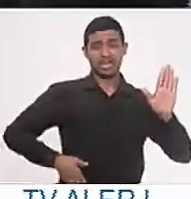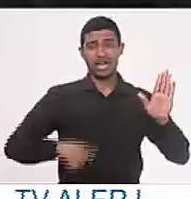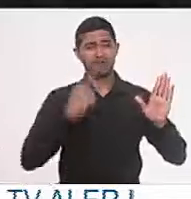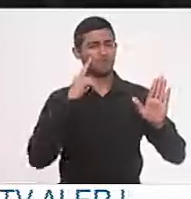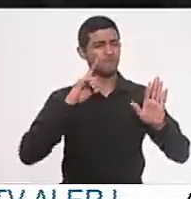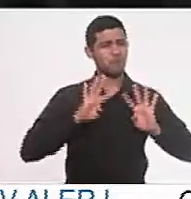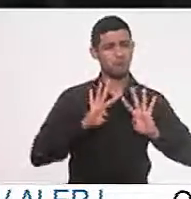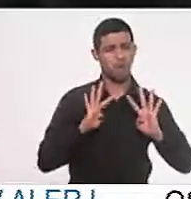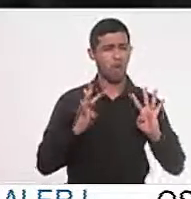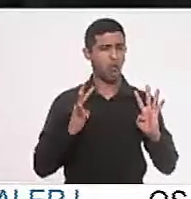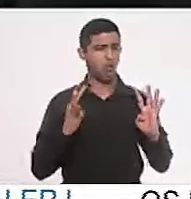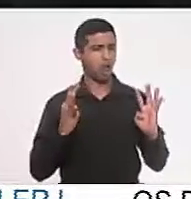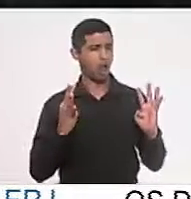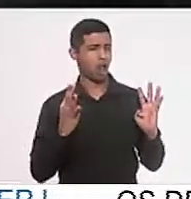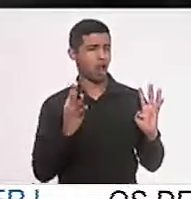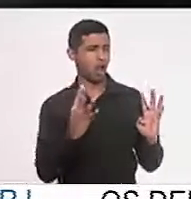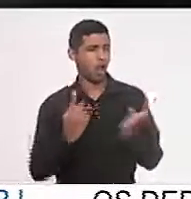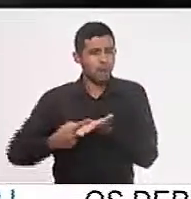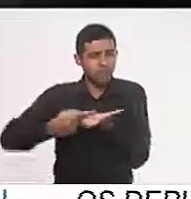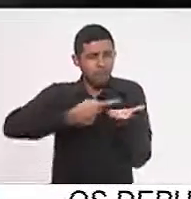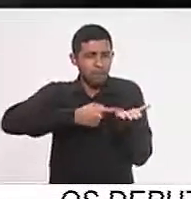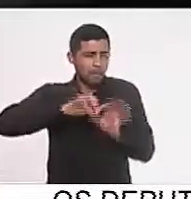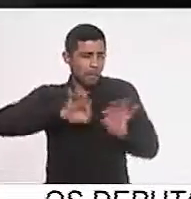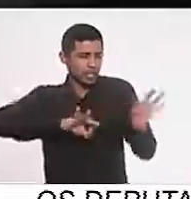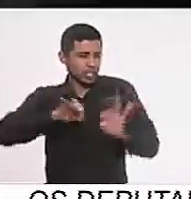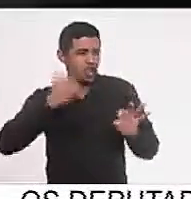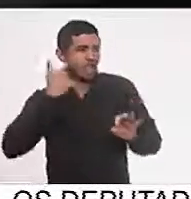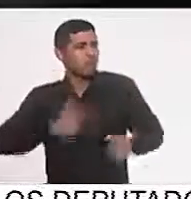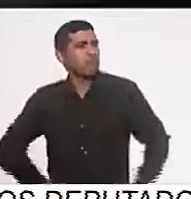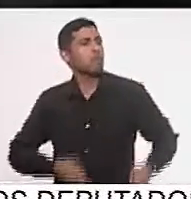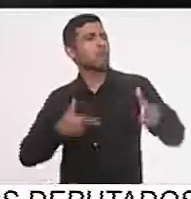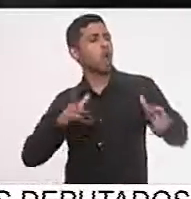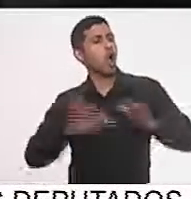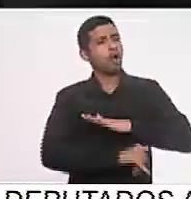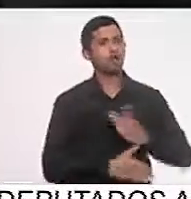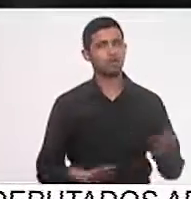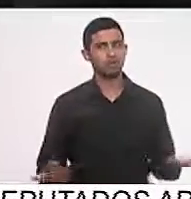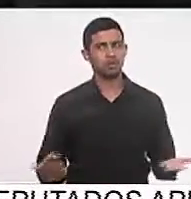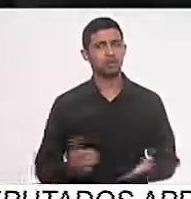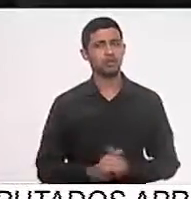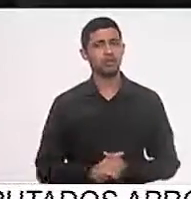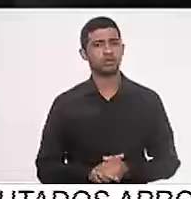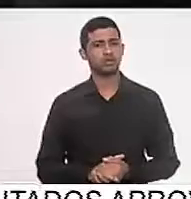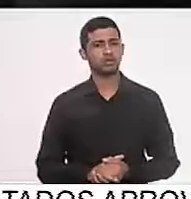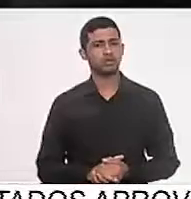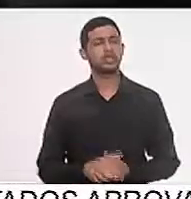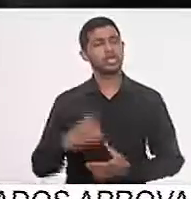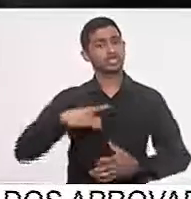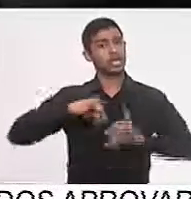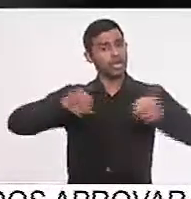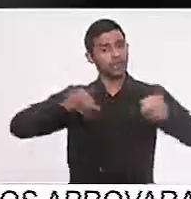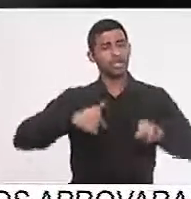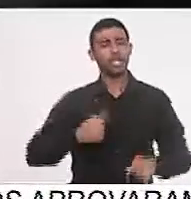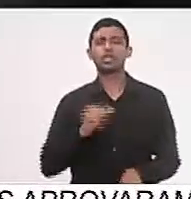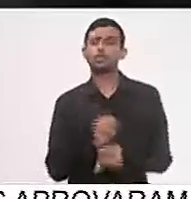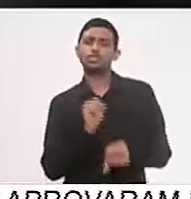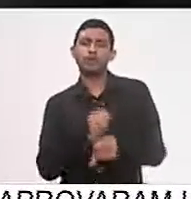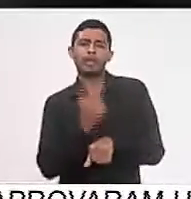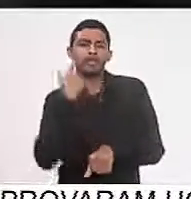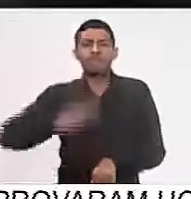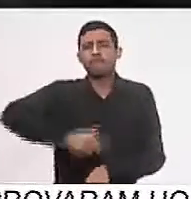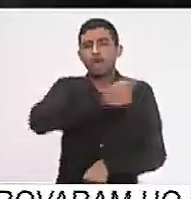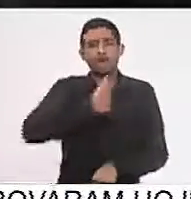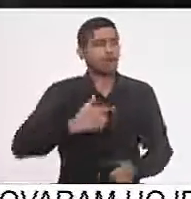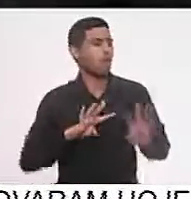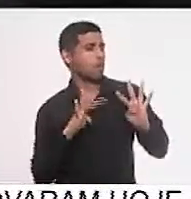cercando, planejando o assalto ao tirador esportivo, Knoploch. Eles ficavam de campana, esperando você sair do stand,